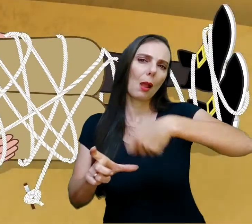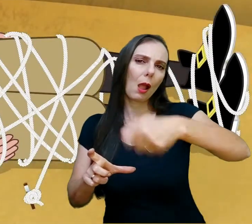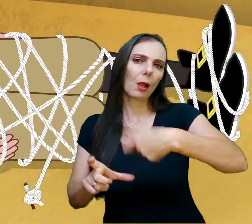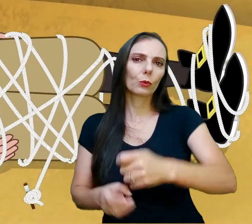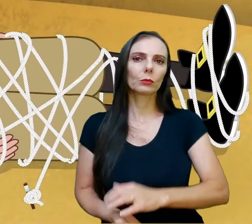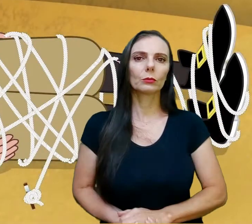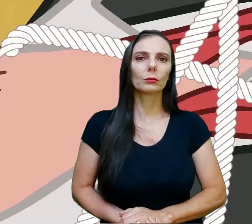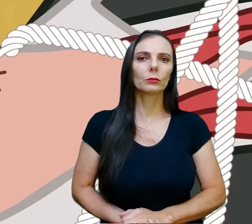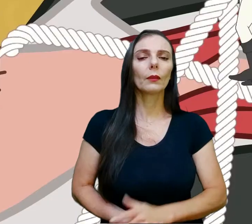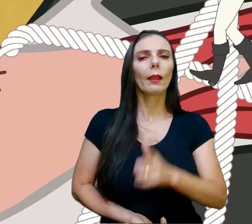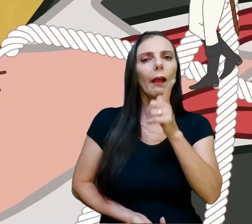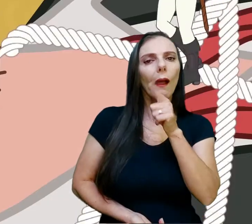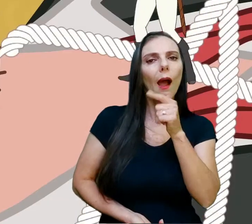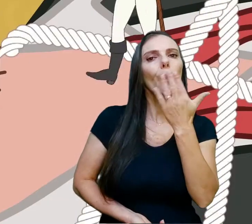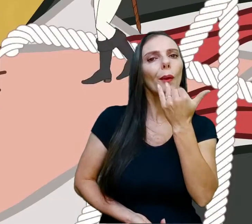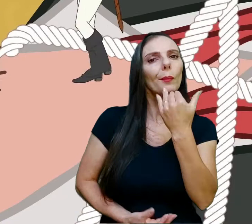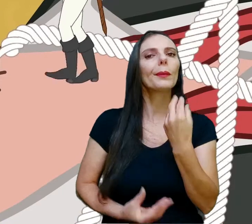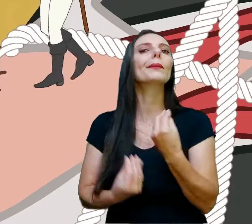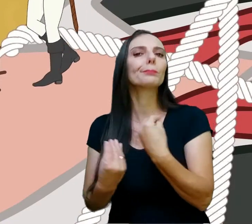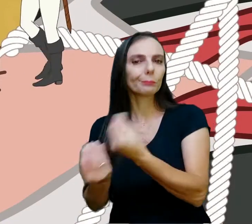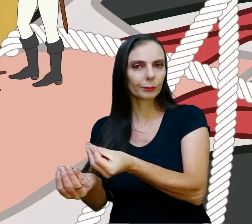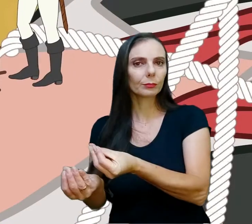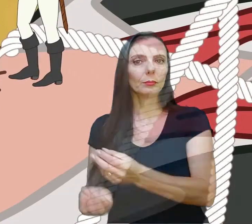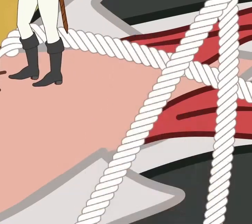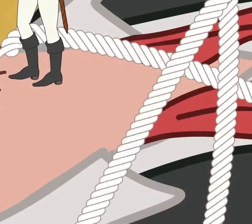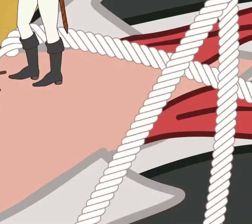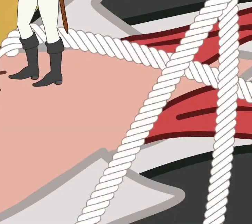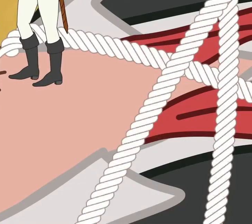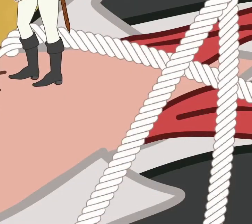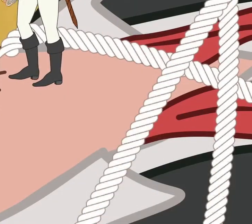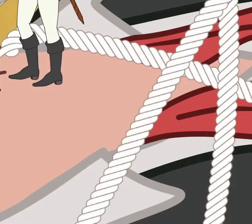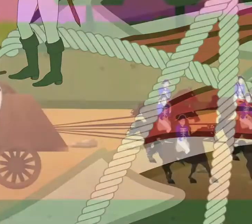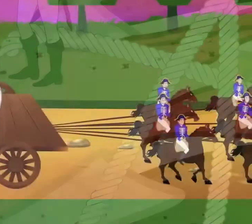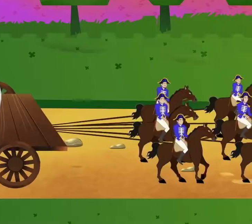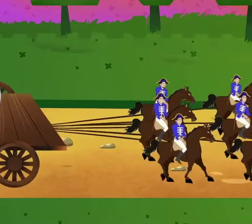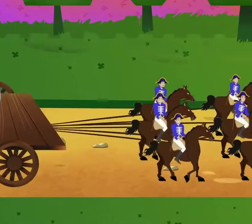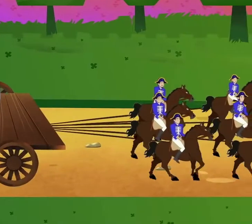pés amarrados. E eles davam água e comida para ele.